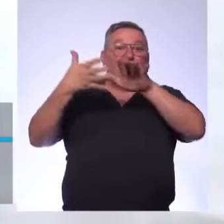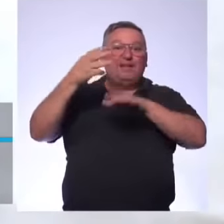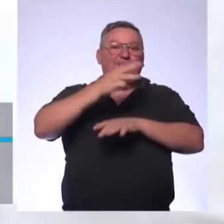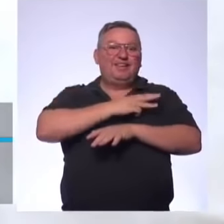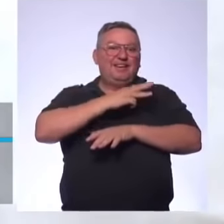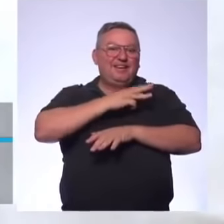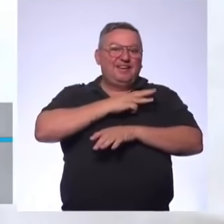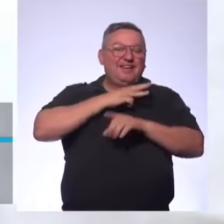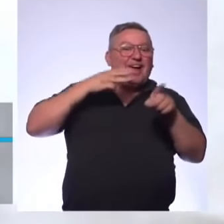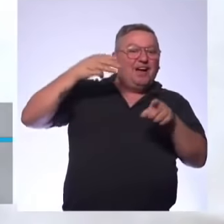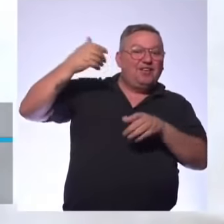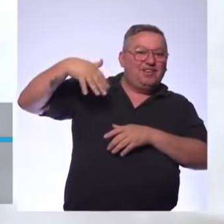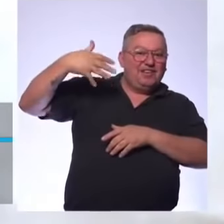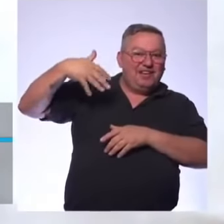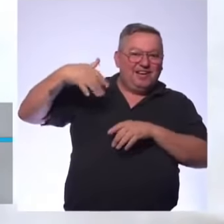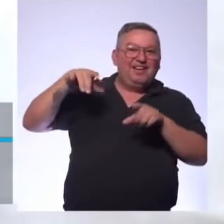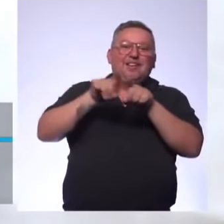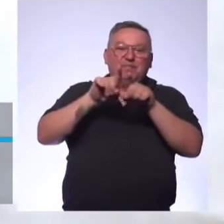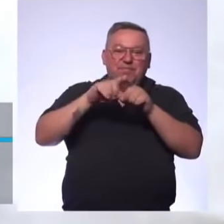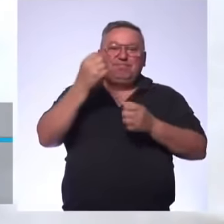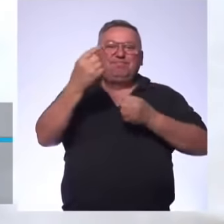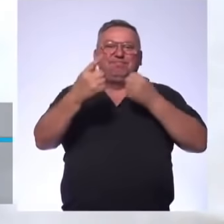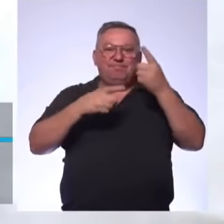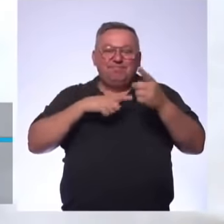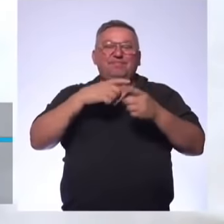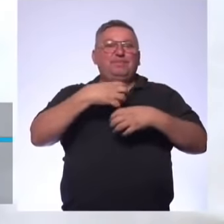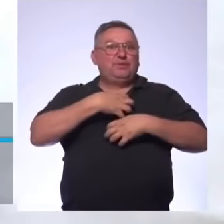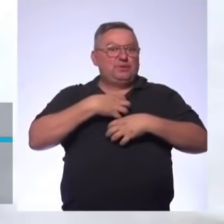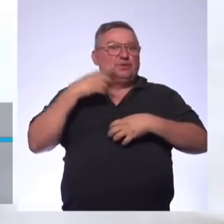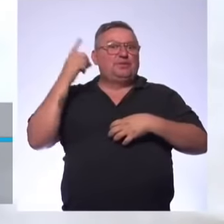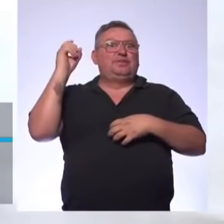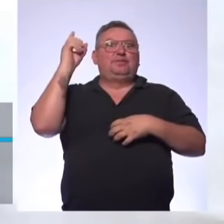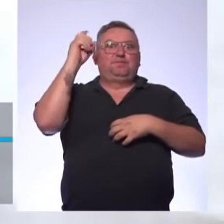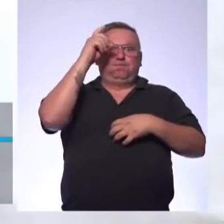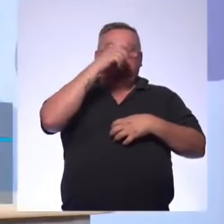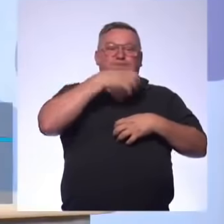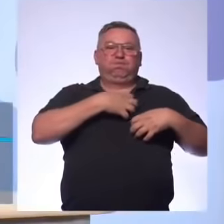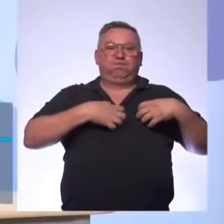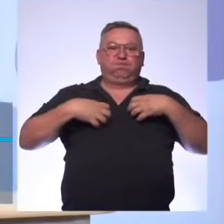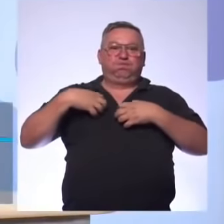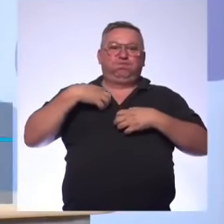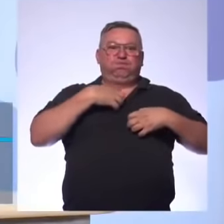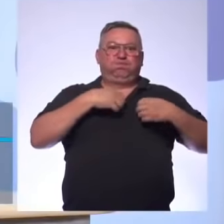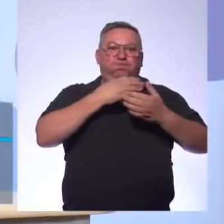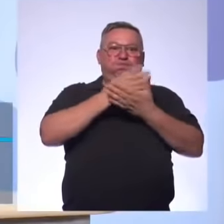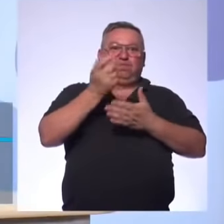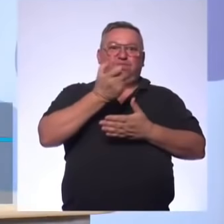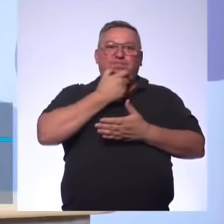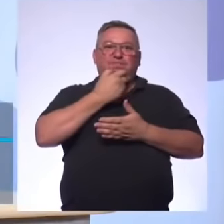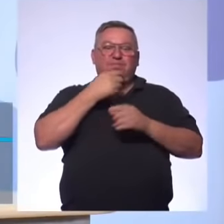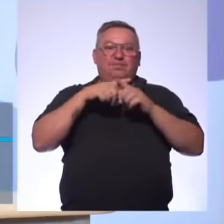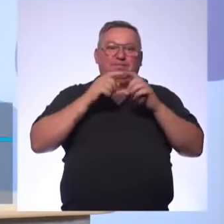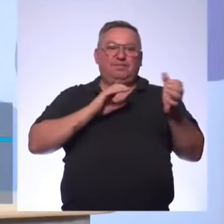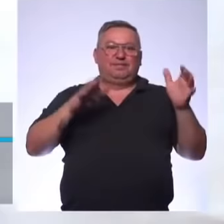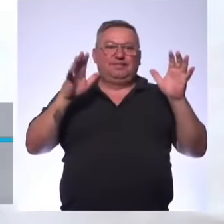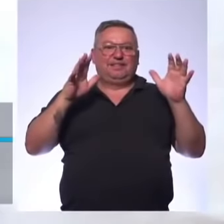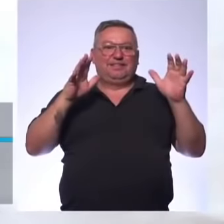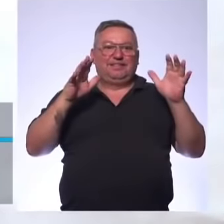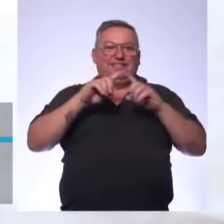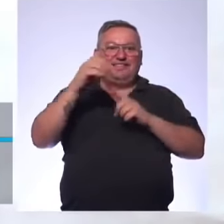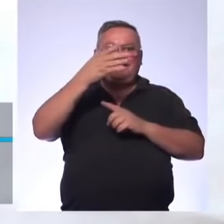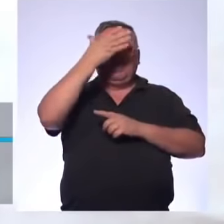Sidney e a Gislaine de vez em quando a gente deixa eles nos no apuro né AD falar inglês e